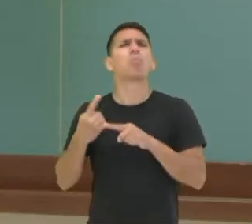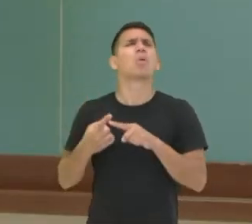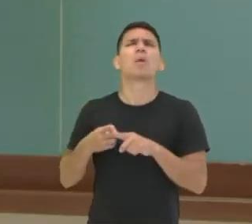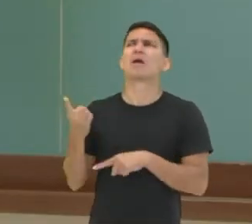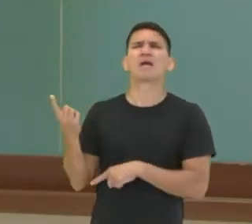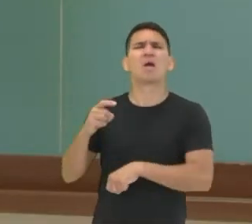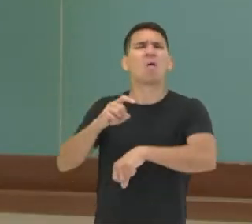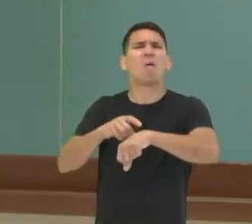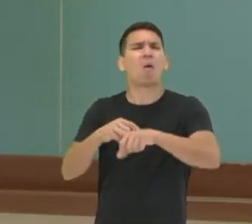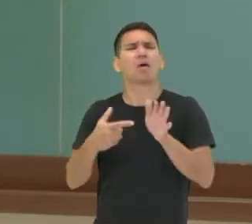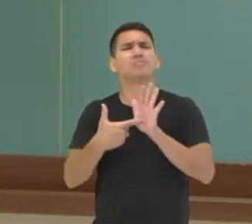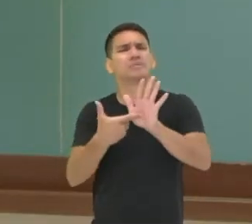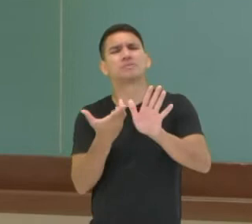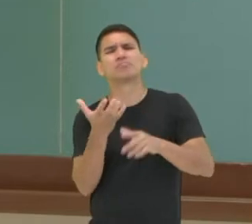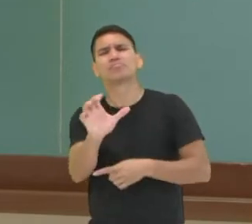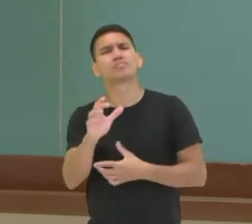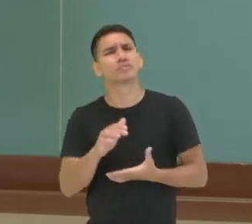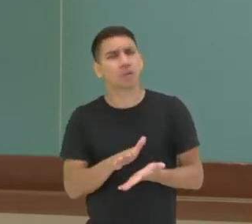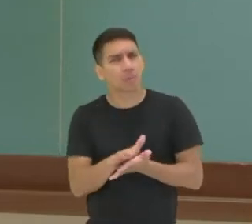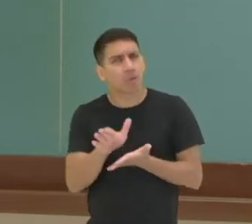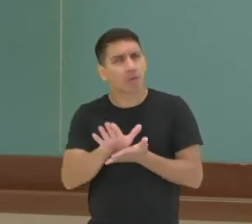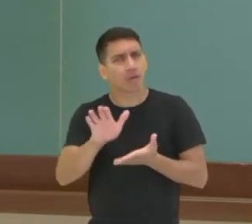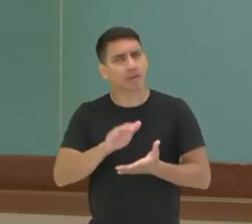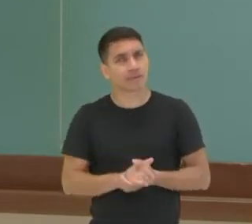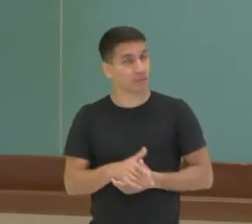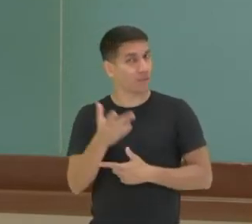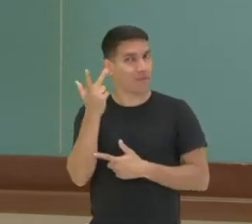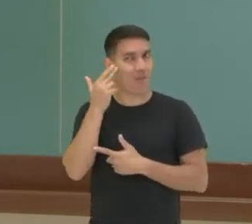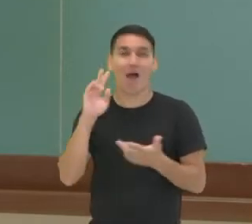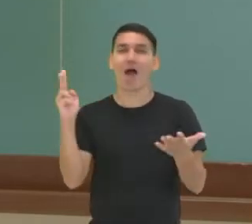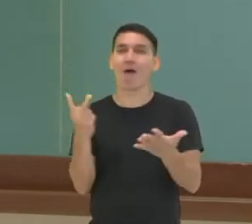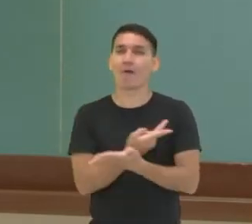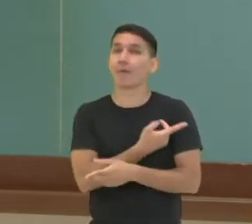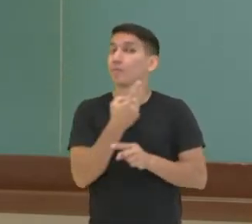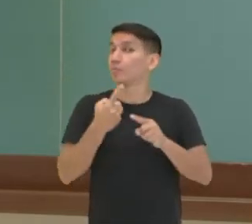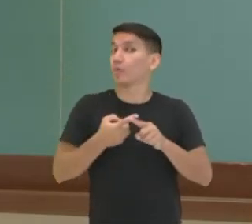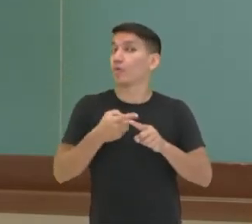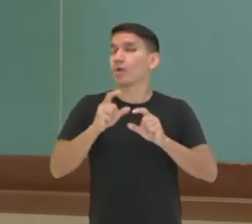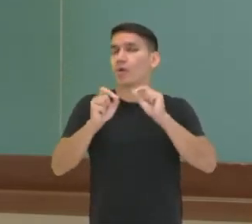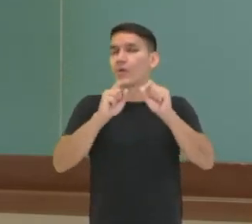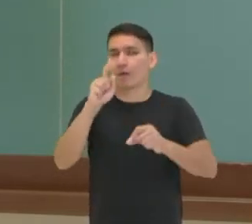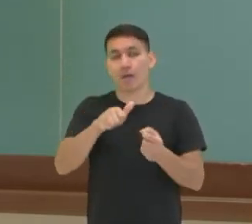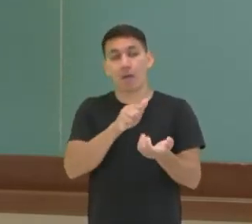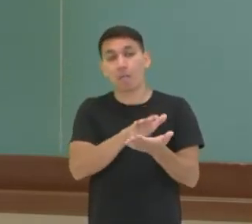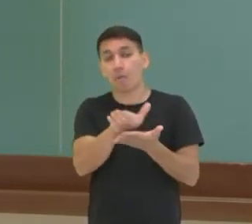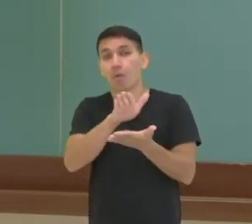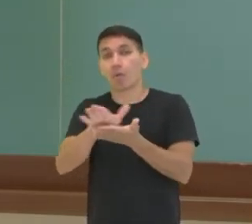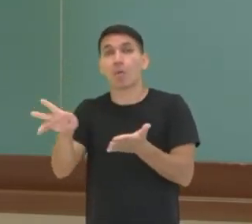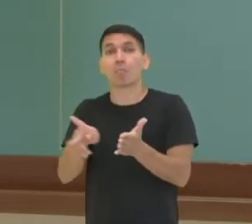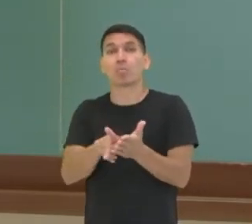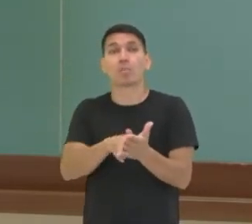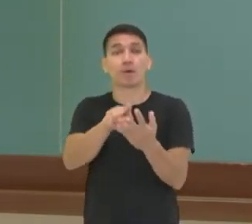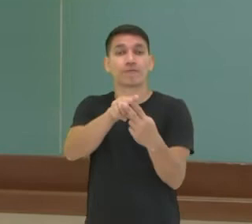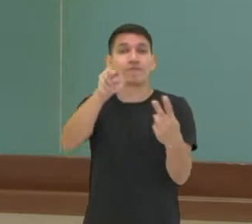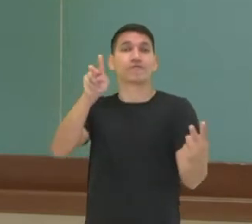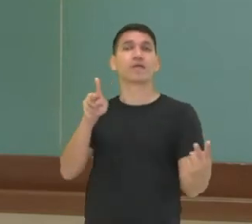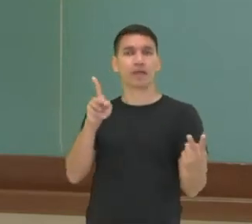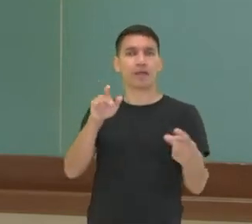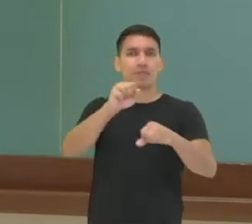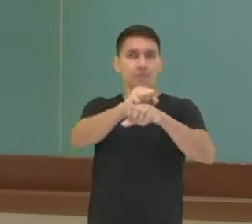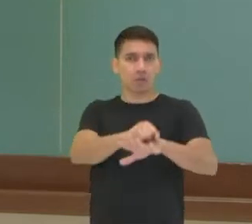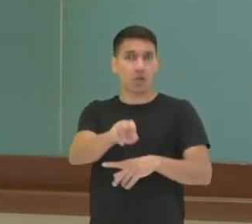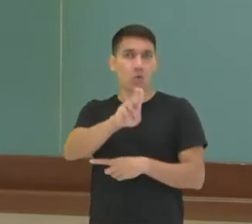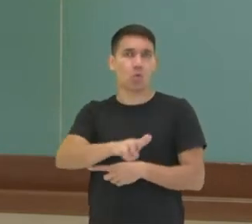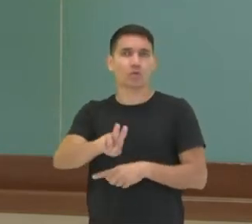horário que foi escrito o texto? Geralmente isso acontece quando é publicado em plataformas digitais, por exemplo, sites